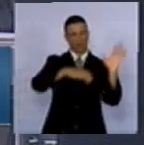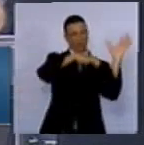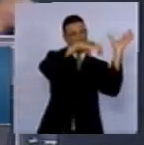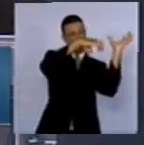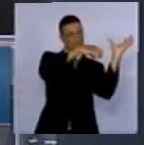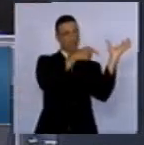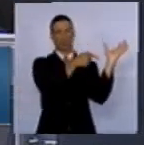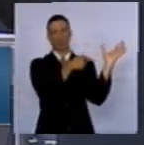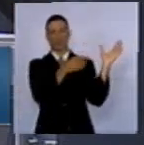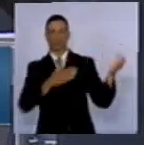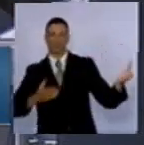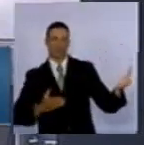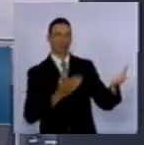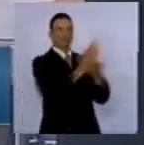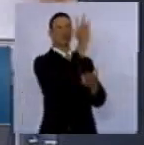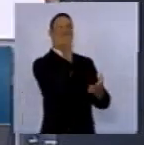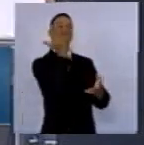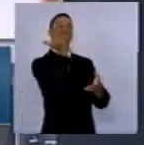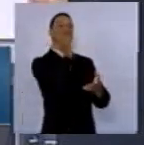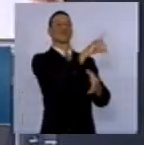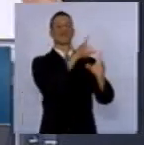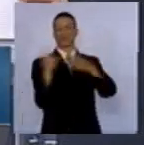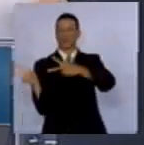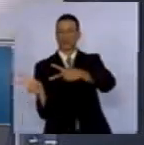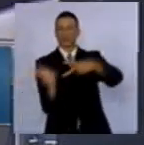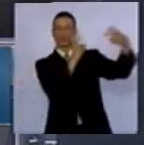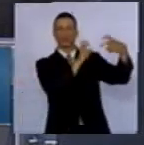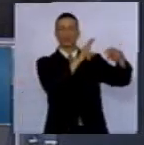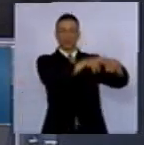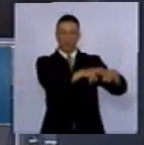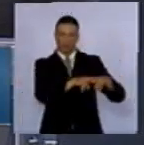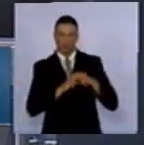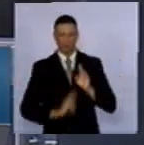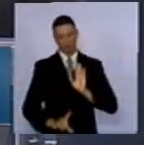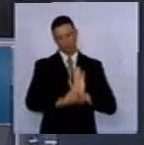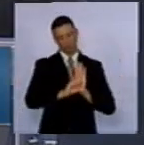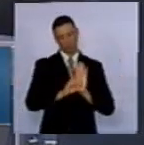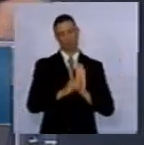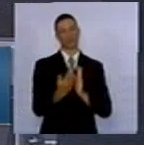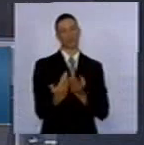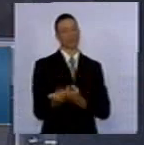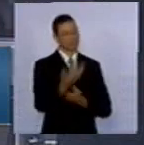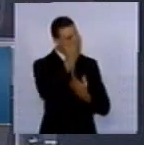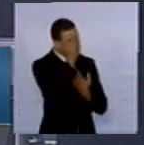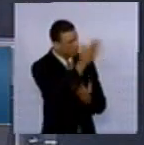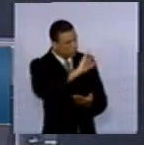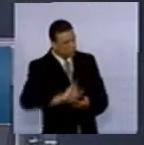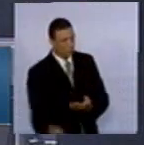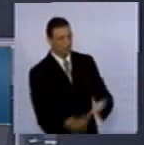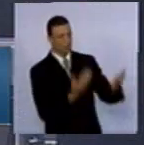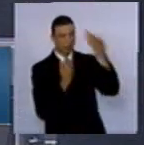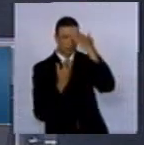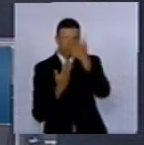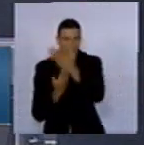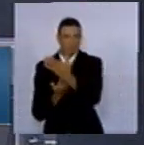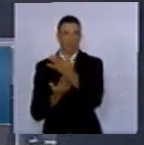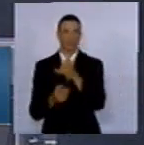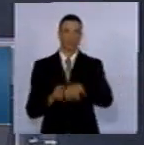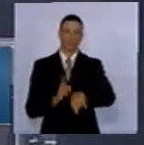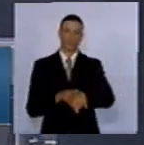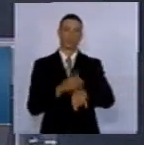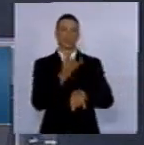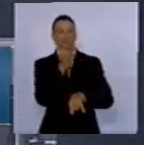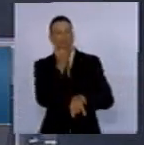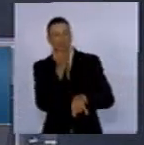conseguiu captar isso muito bem através desta desta lei agradeço a oportunidade e você inclusive